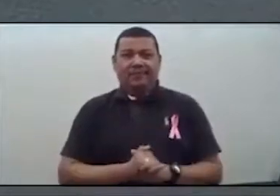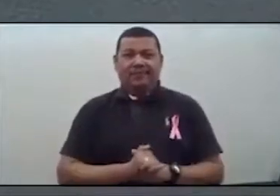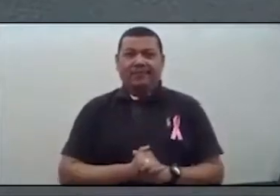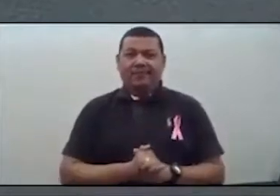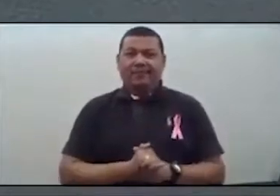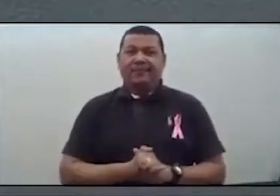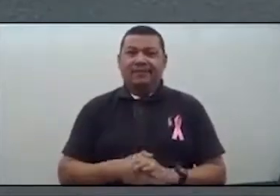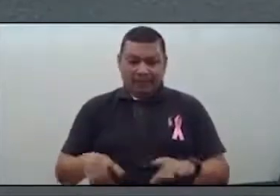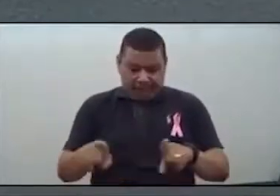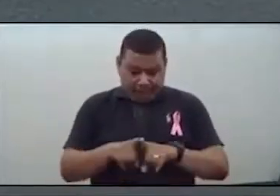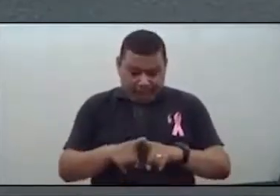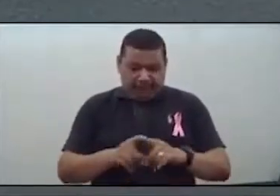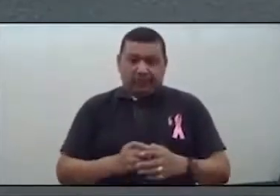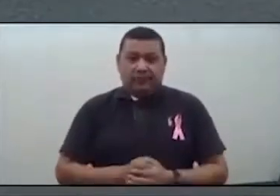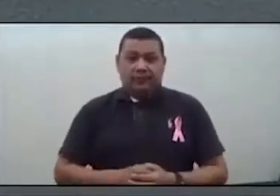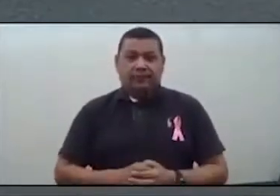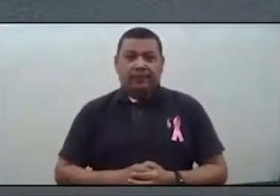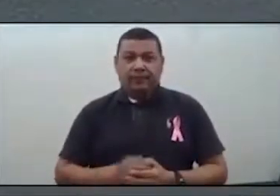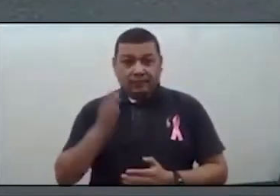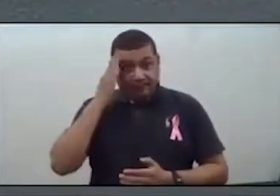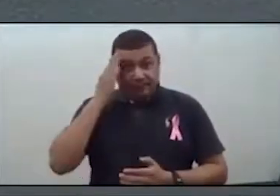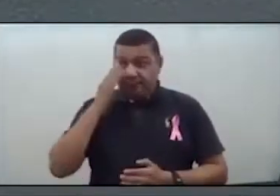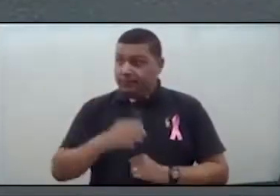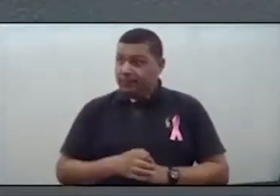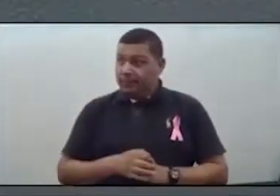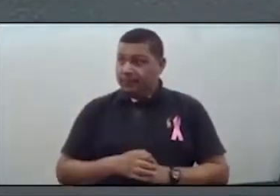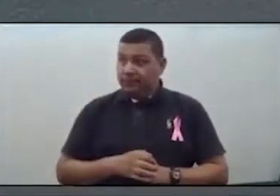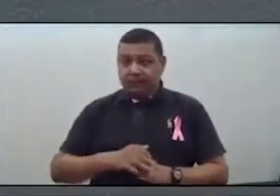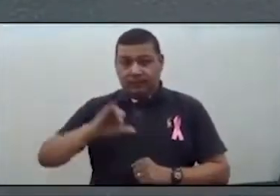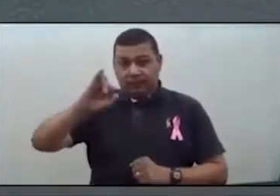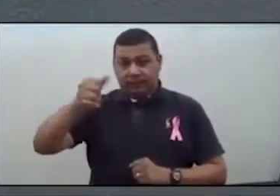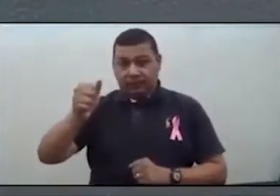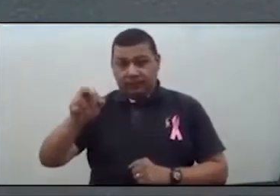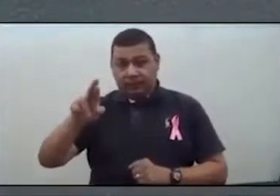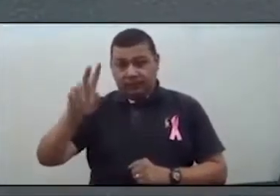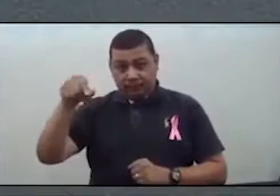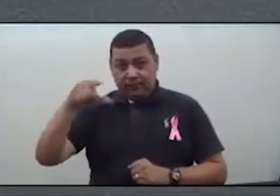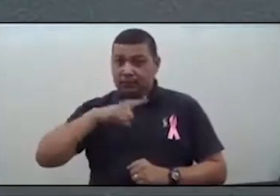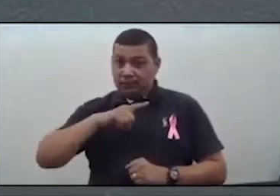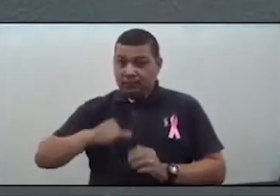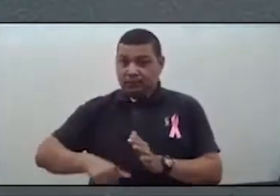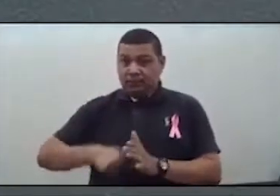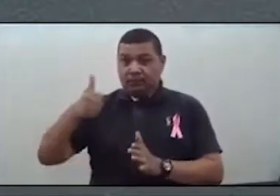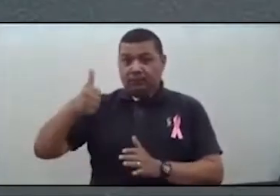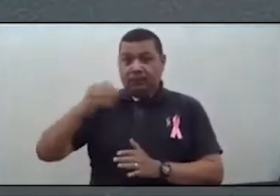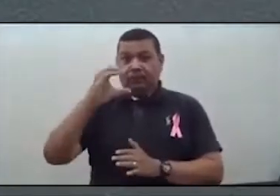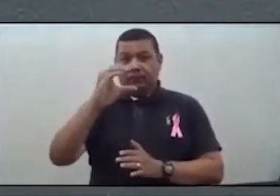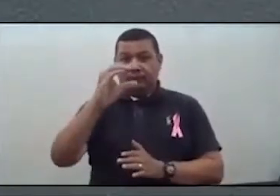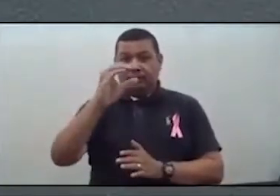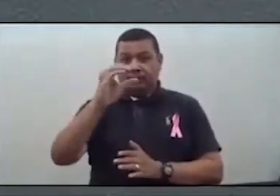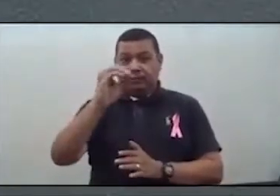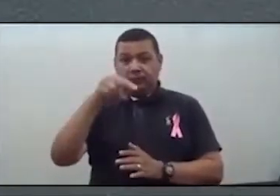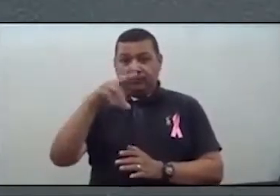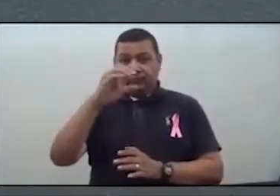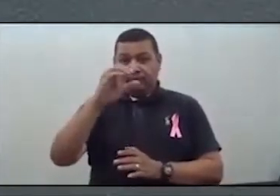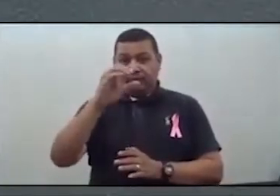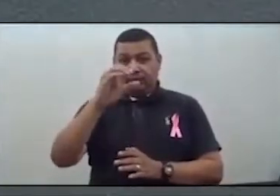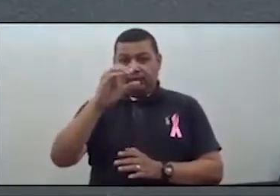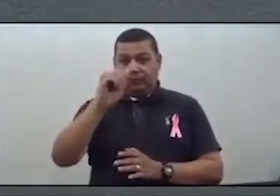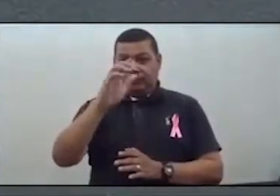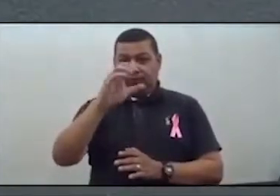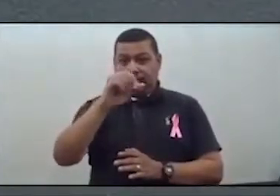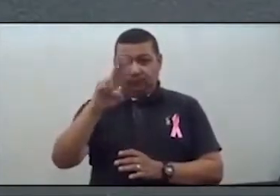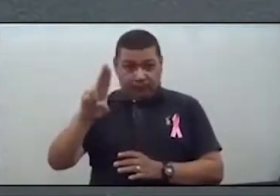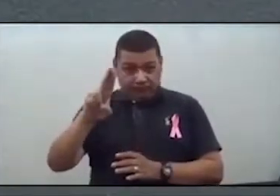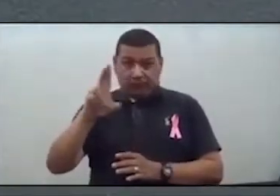E também saber que em Jaru, no mês de novembro, vai estar acontecendo também o primeiro com cacau. Também já é um olhar